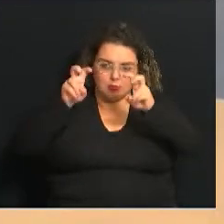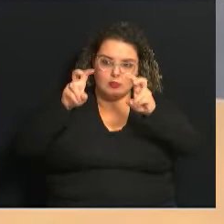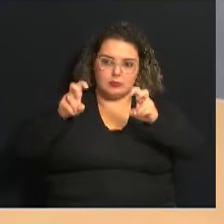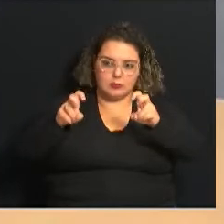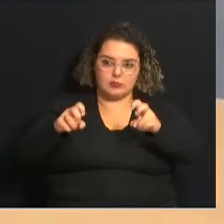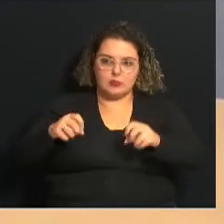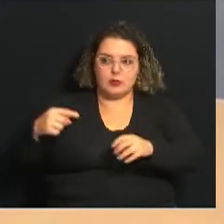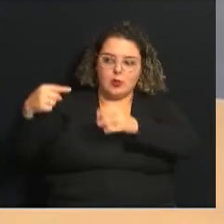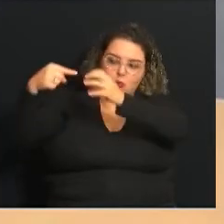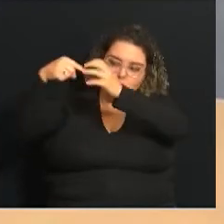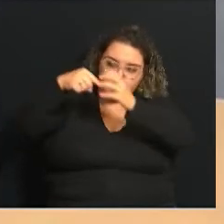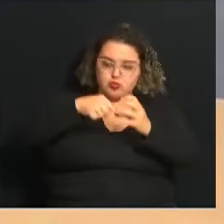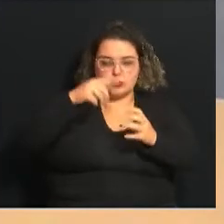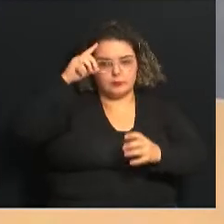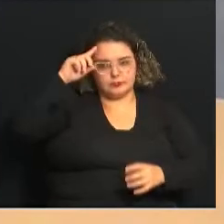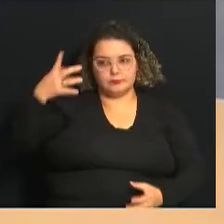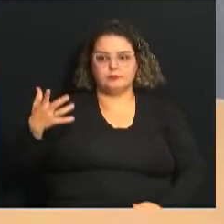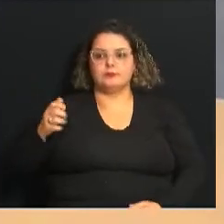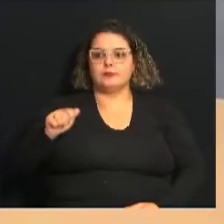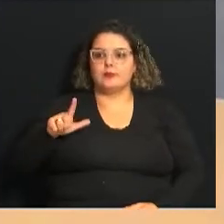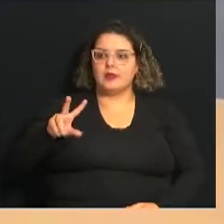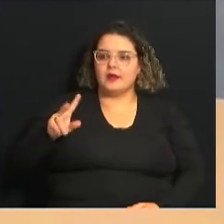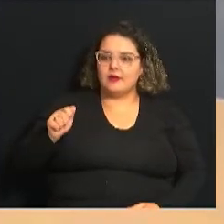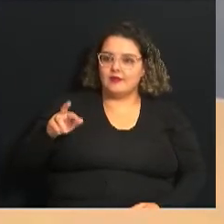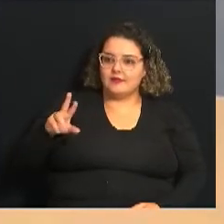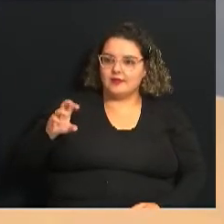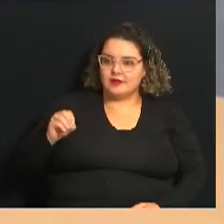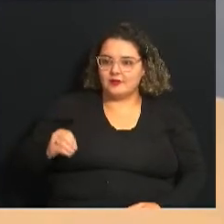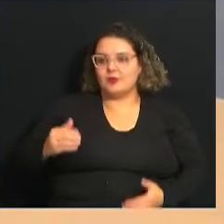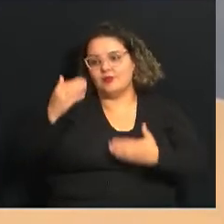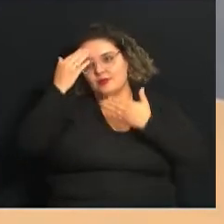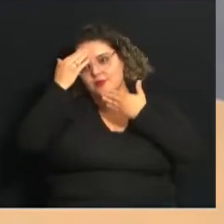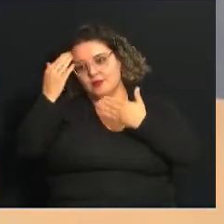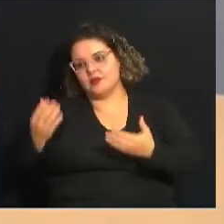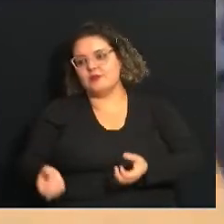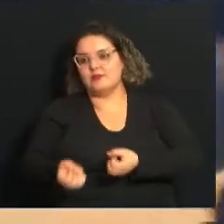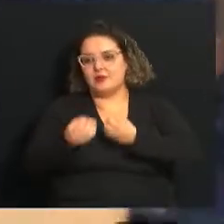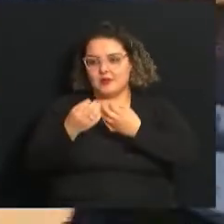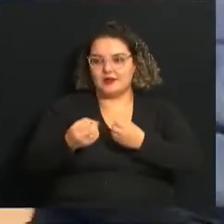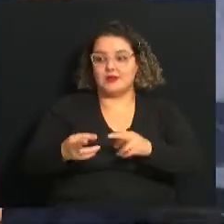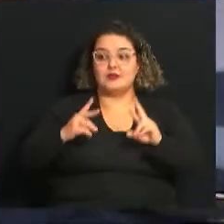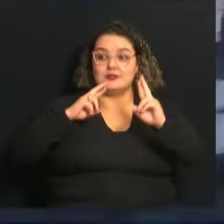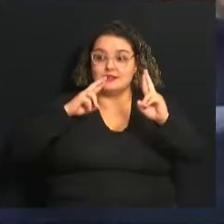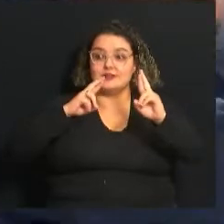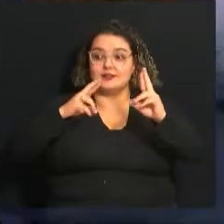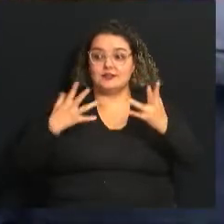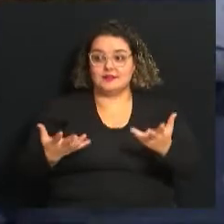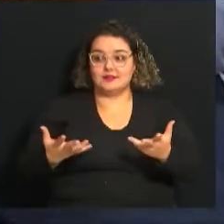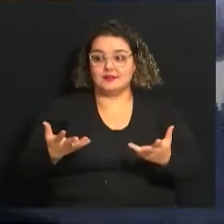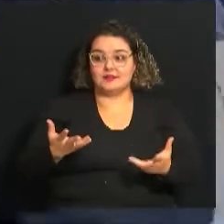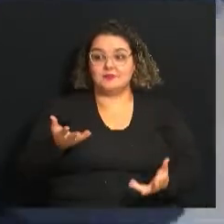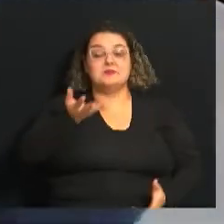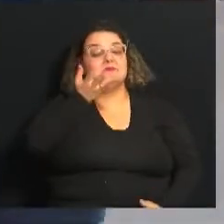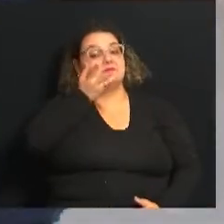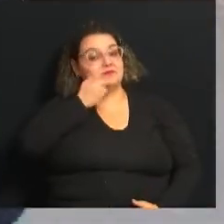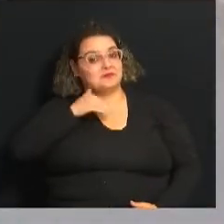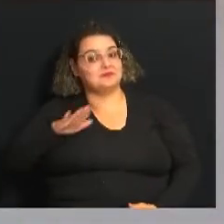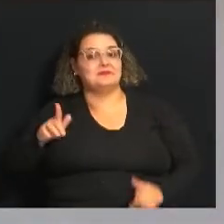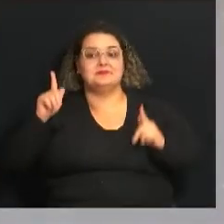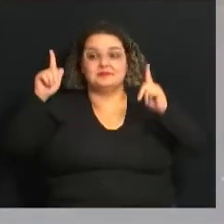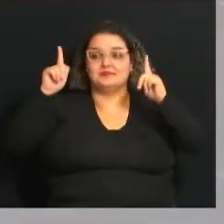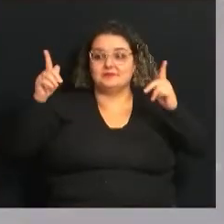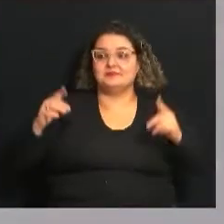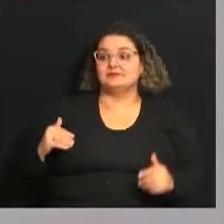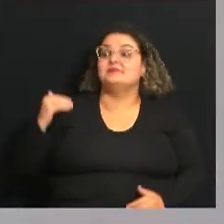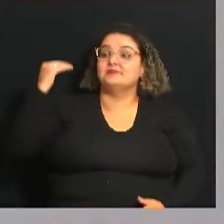Asteroide. Álvaro, obrigada pelas informações. A gente espera que a criançada possa se divertir. Quem é mais